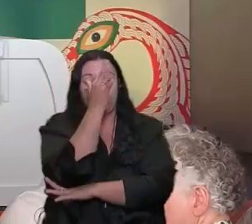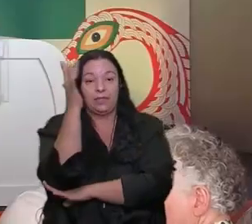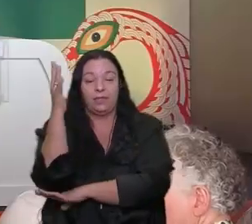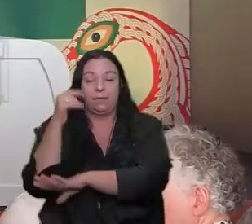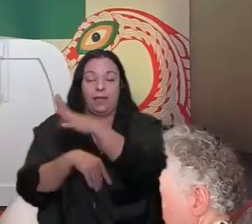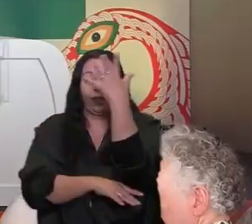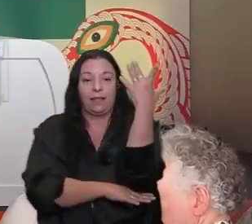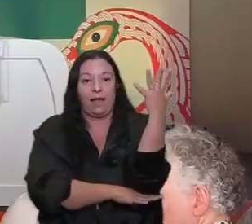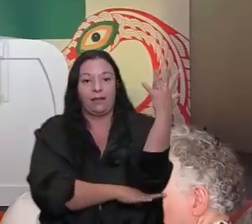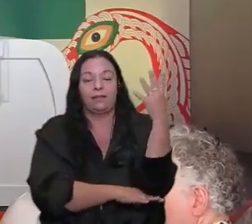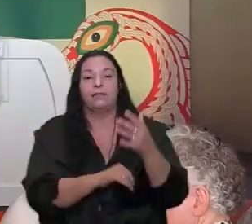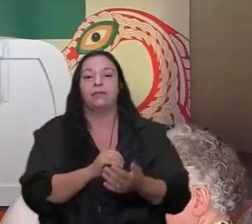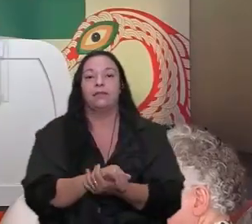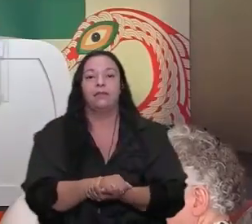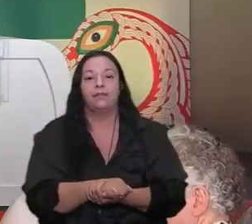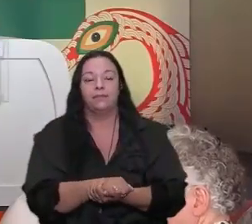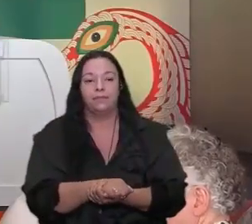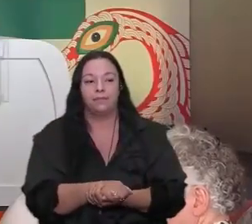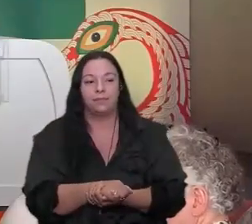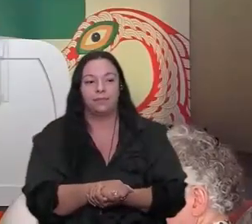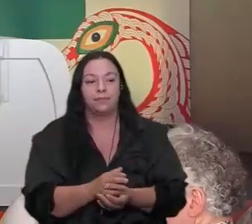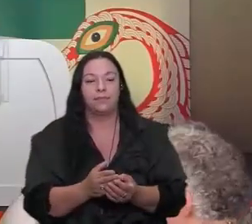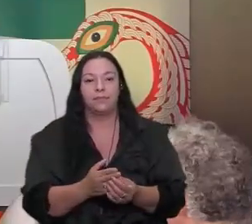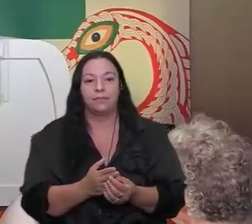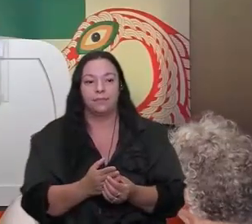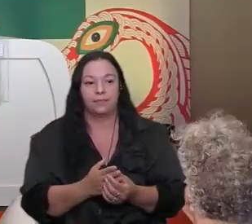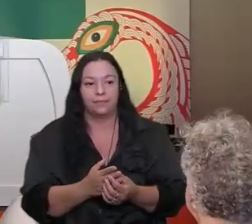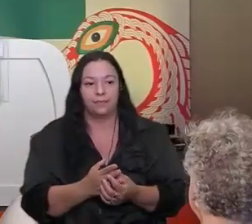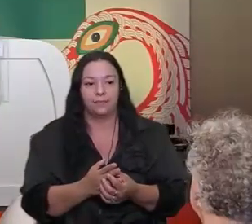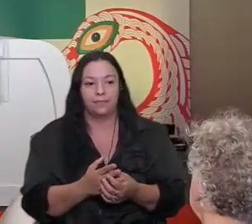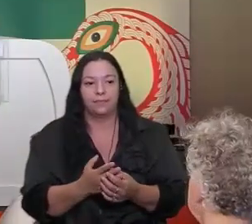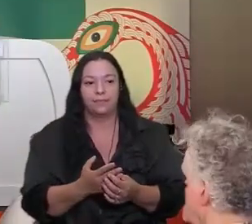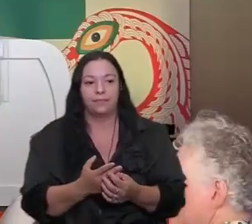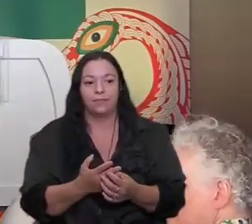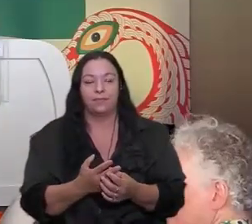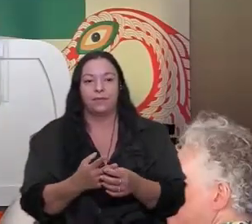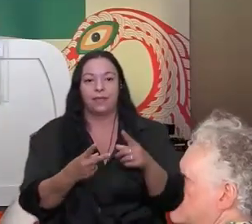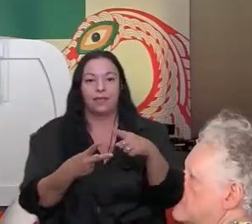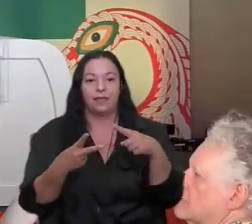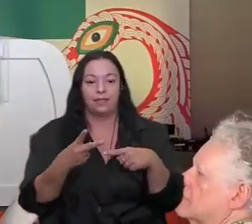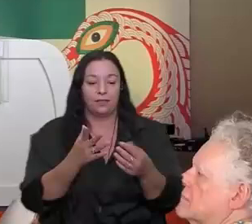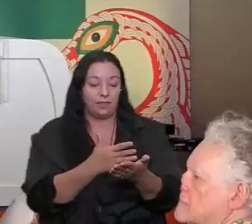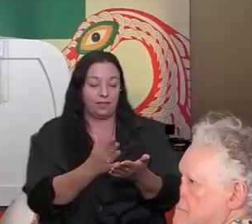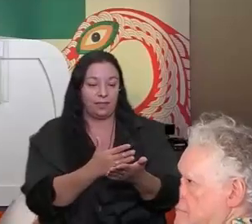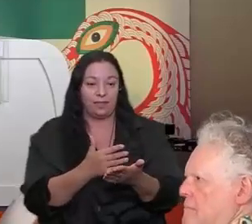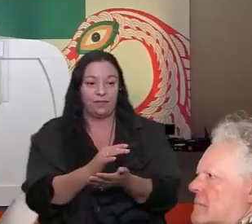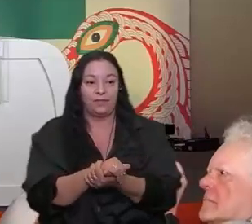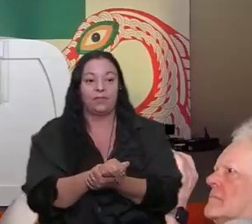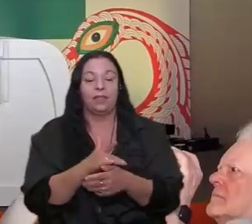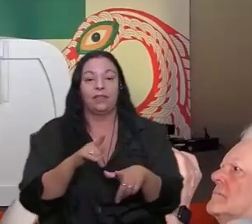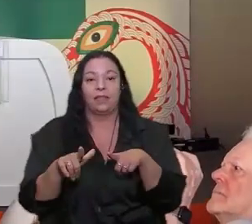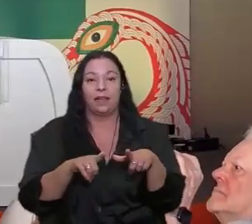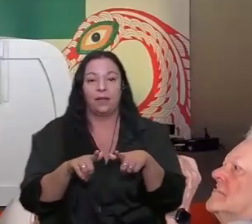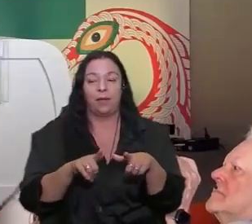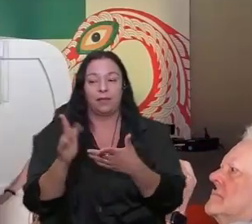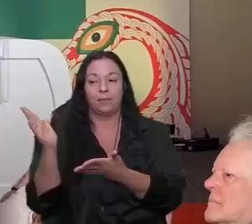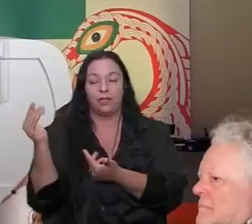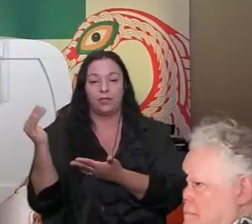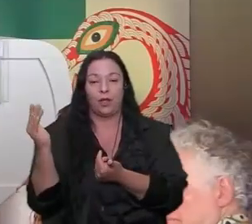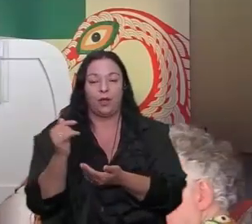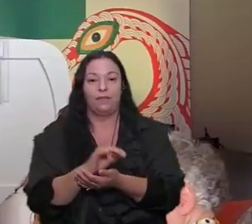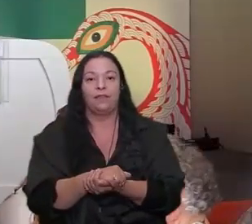seu livro, o seu thrillerzão e o seu thrillerzinho, né, como você falou comigo ali, que é esse livro para jovens,